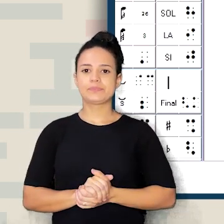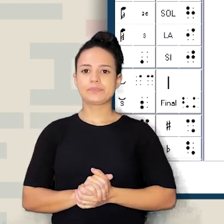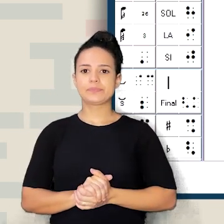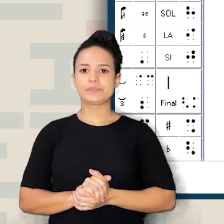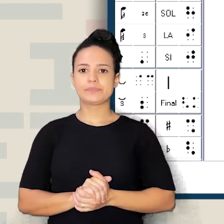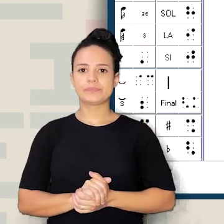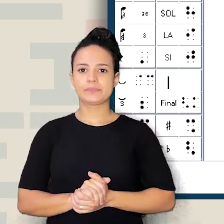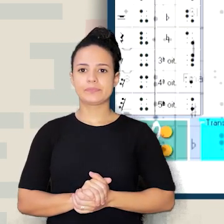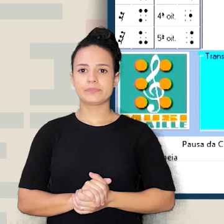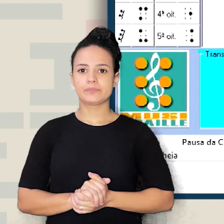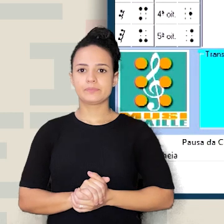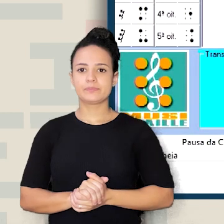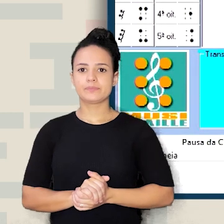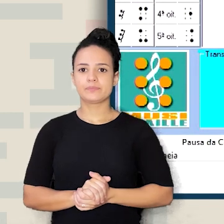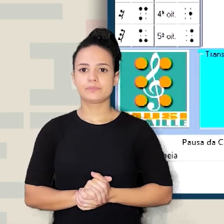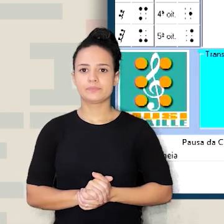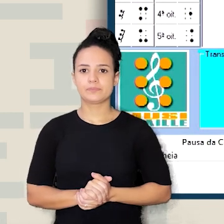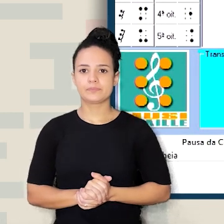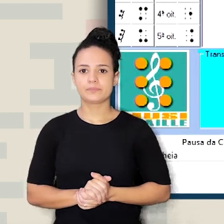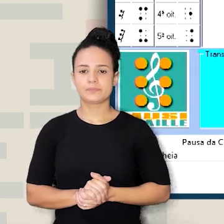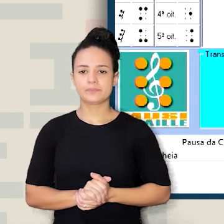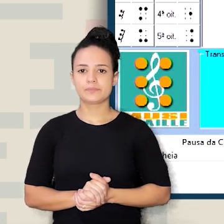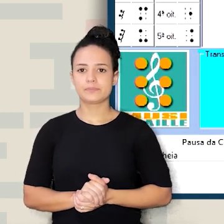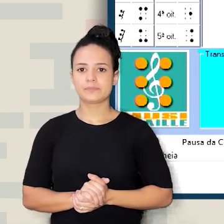está ficando.